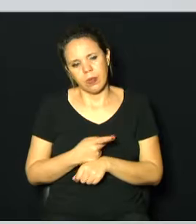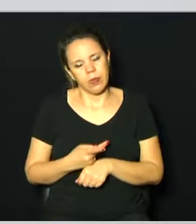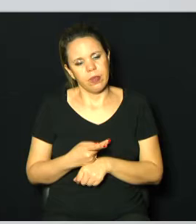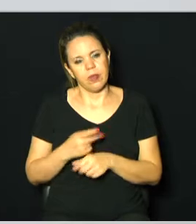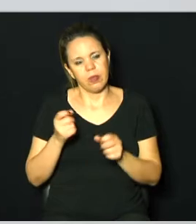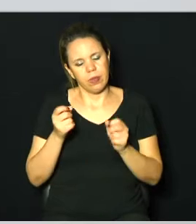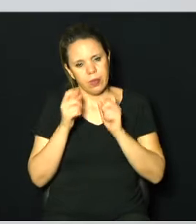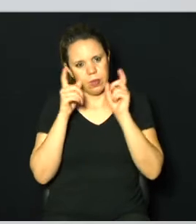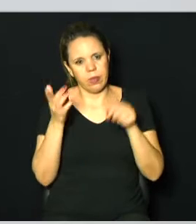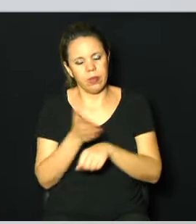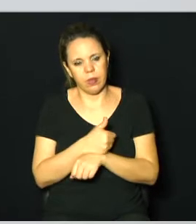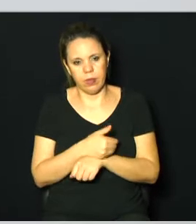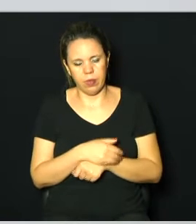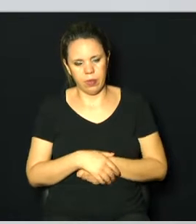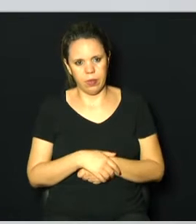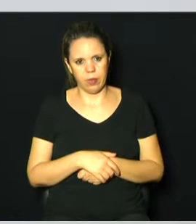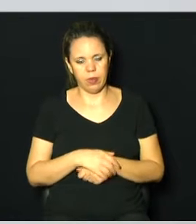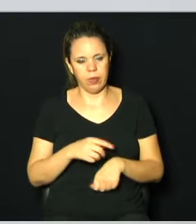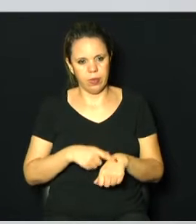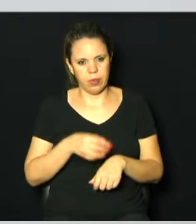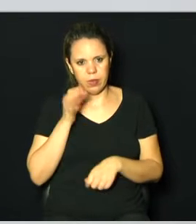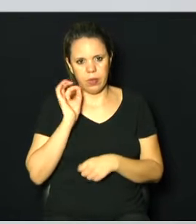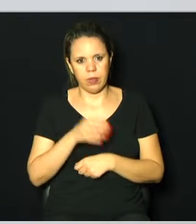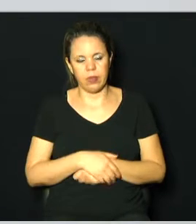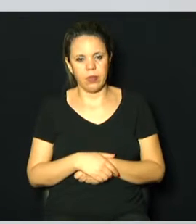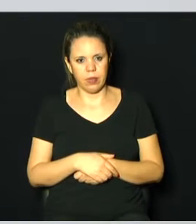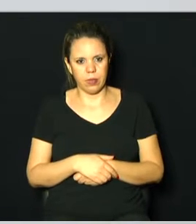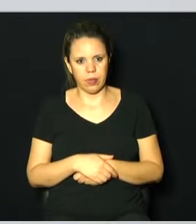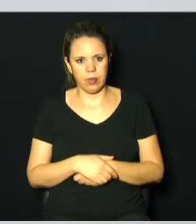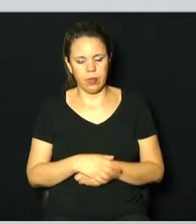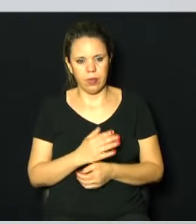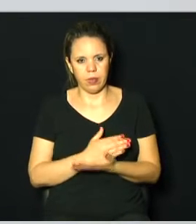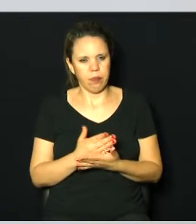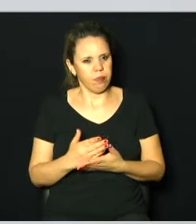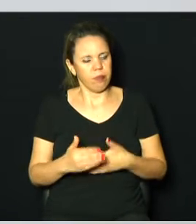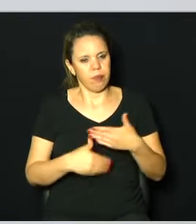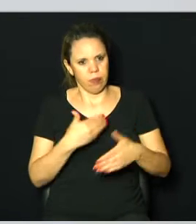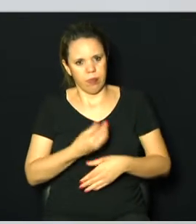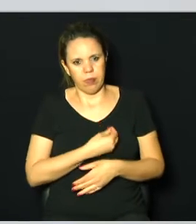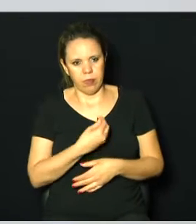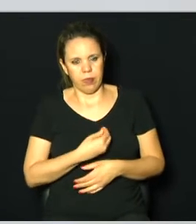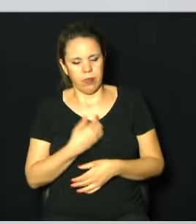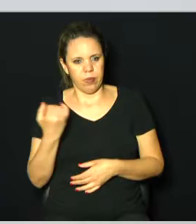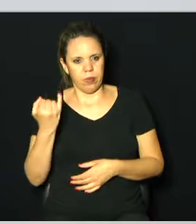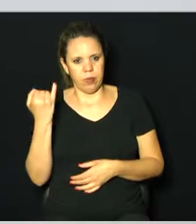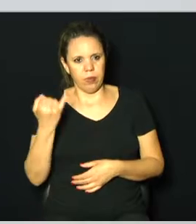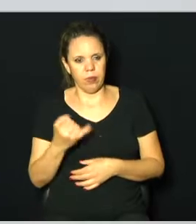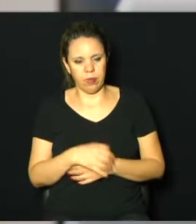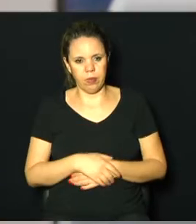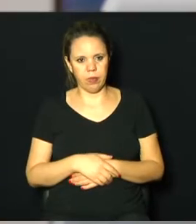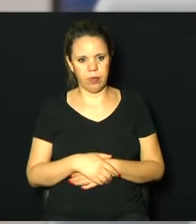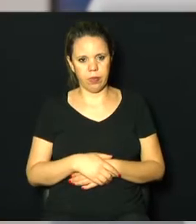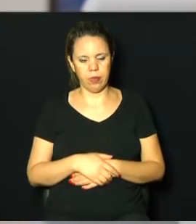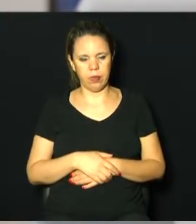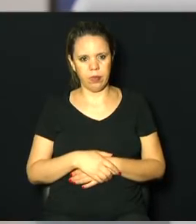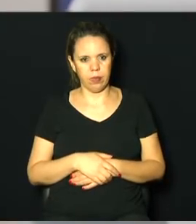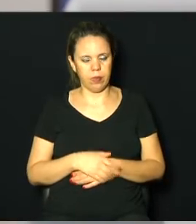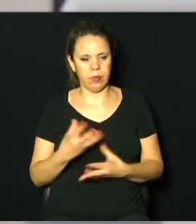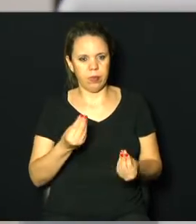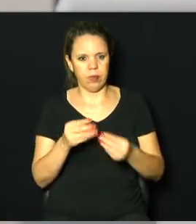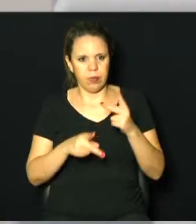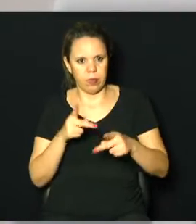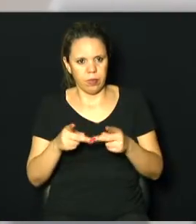pouquinho antes, tomar um café e aí começar a sua rotina. Uma coisa que é importante também muitas pessoas